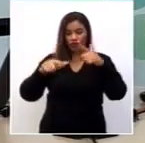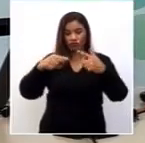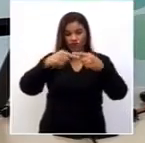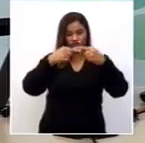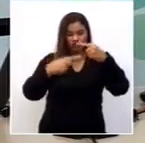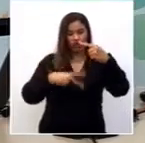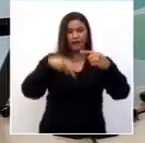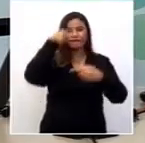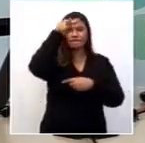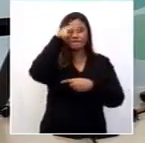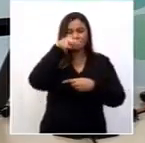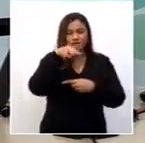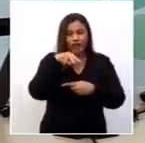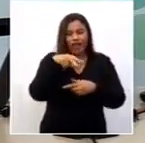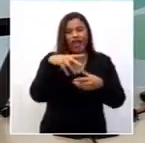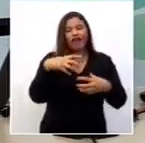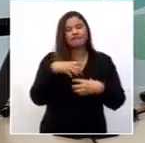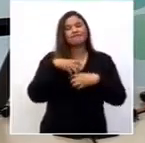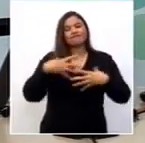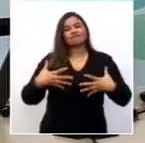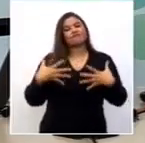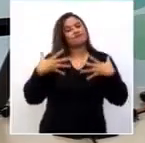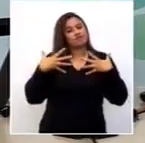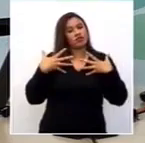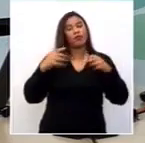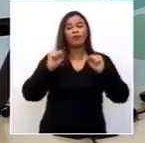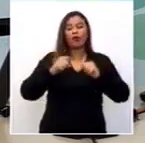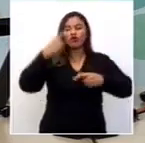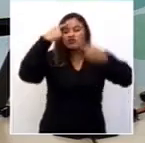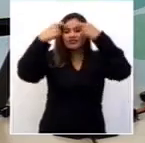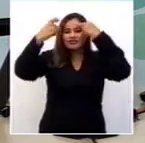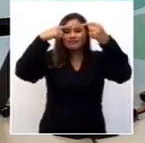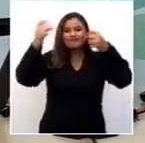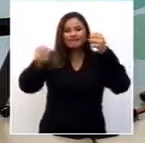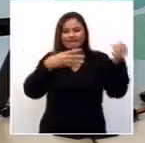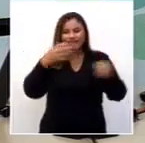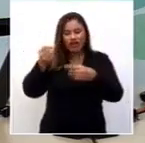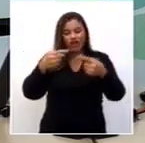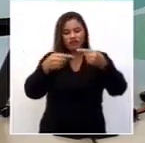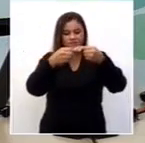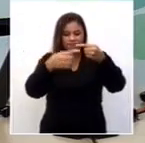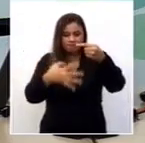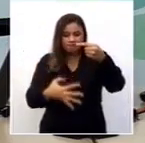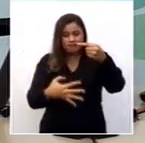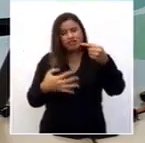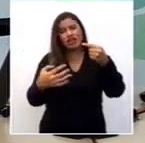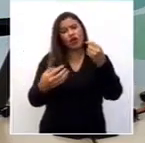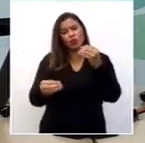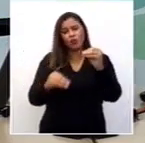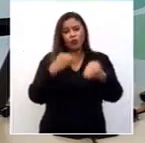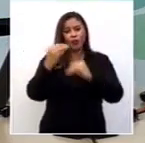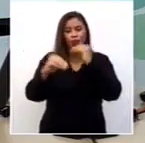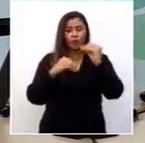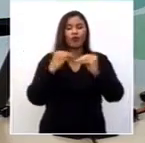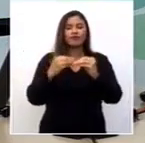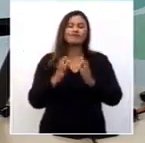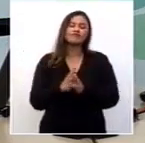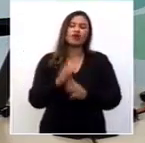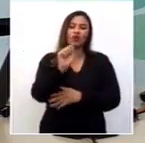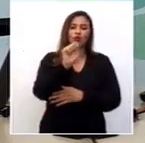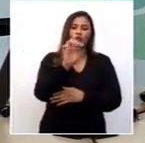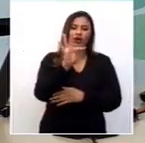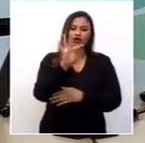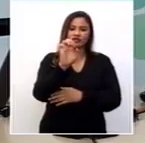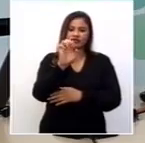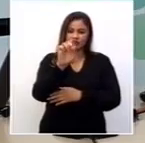podem ser inspirados, eles podem ter novas ideias a partir dos comentários, né? O ATPC, ele é um momento de trocas